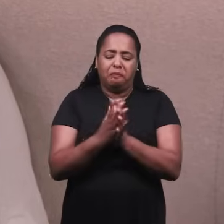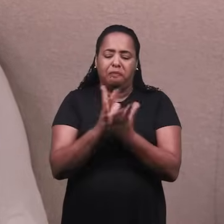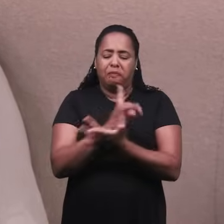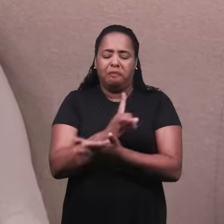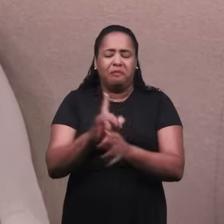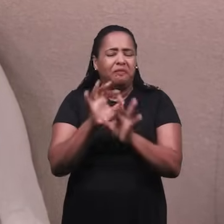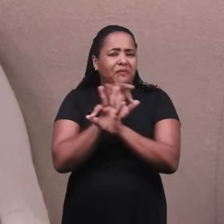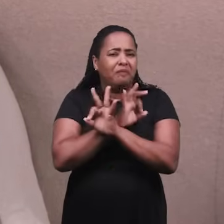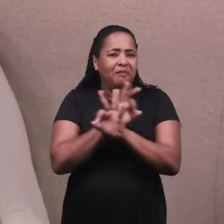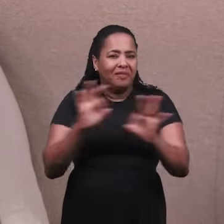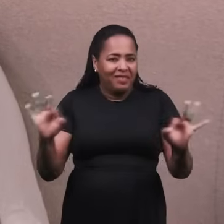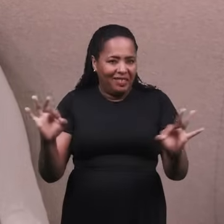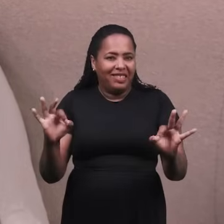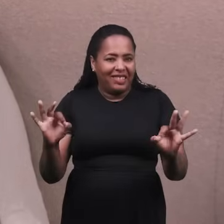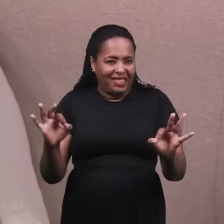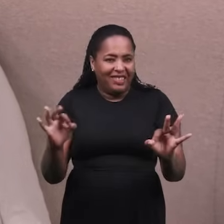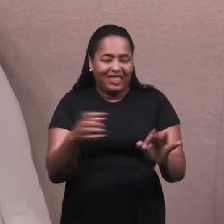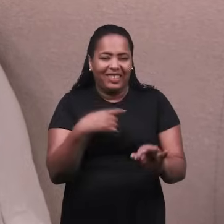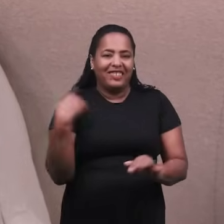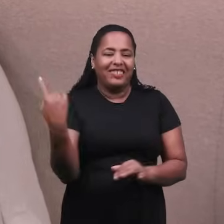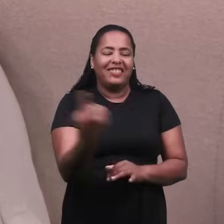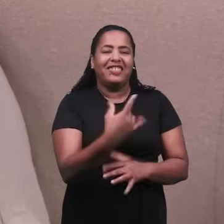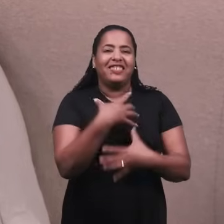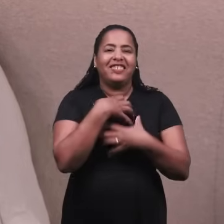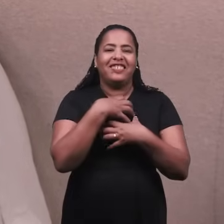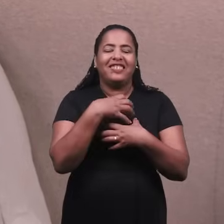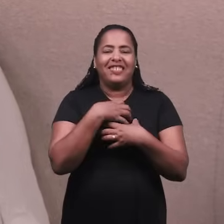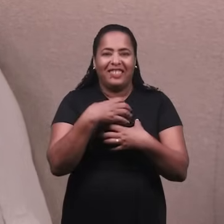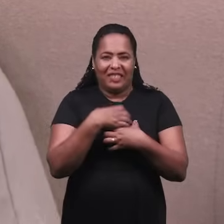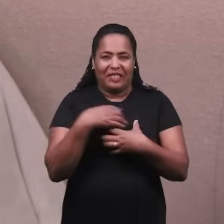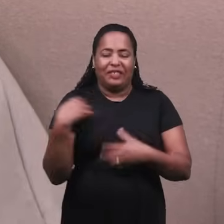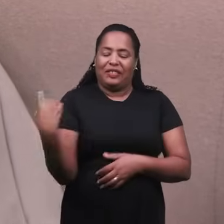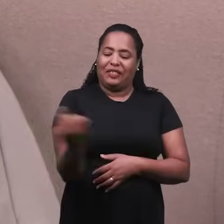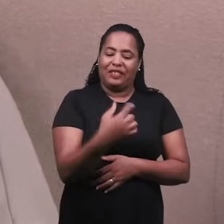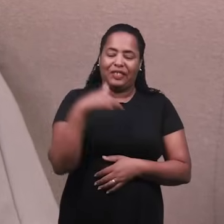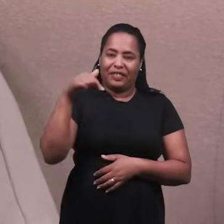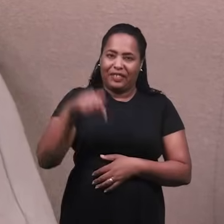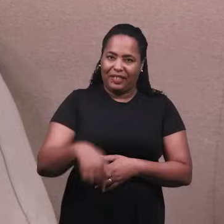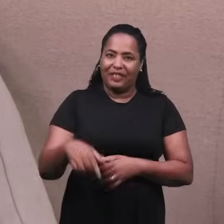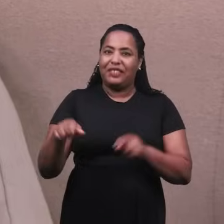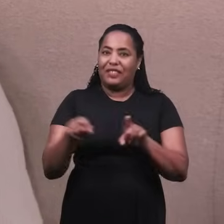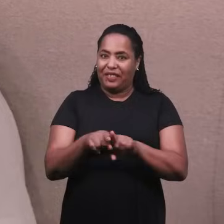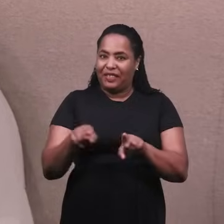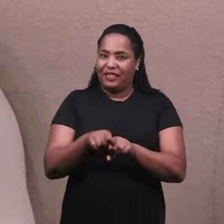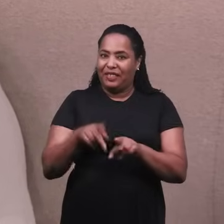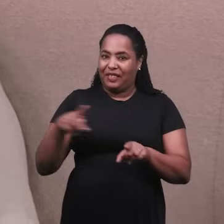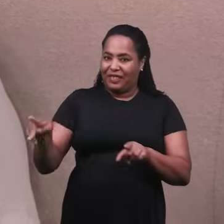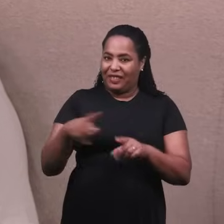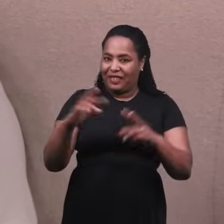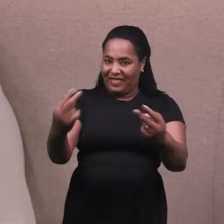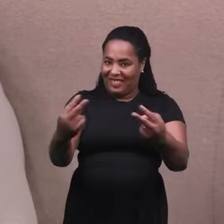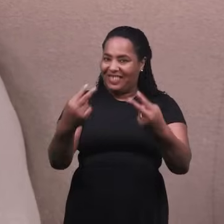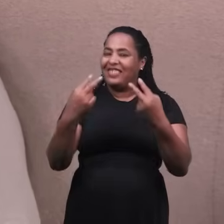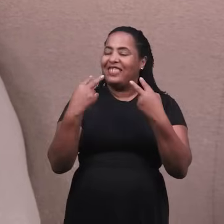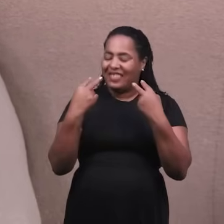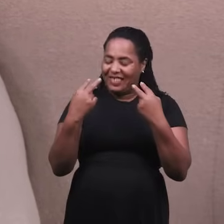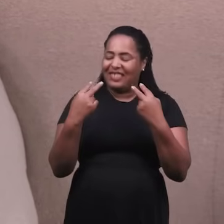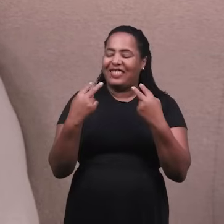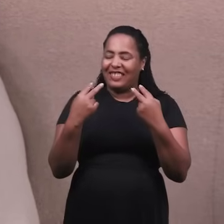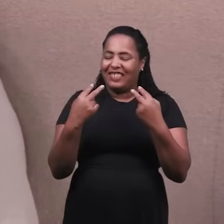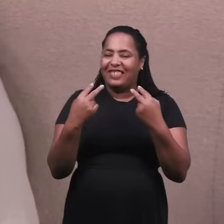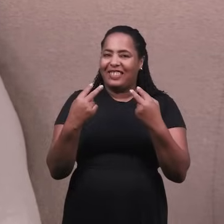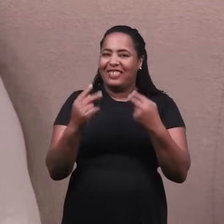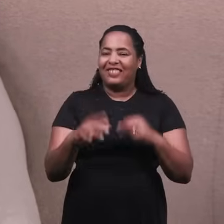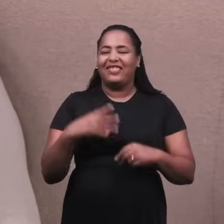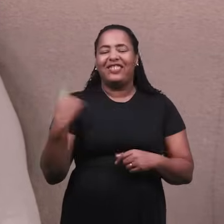né? E nós nos sentimos, tanto nós que estamos aqui, quanto as nossas irmãs que estão nos assistindo, que são